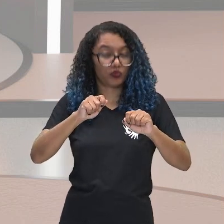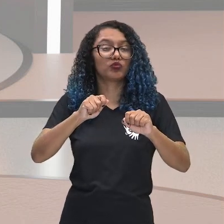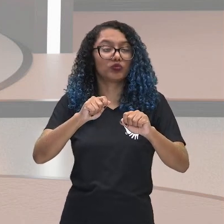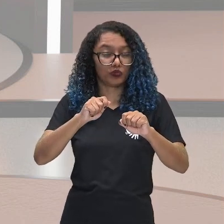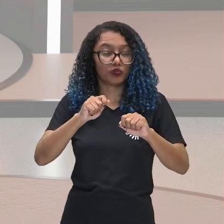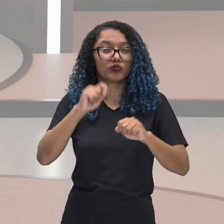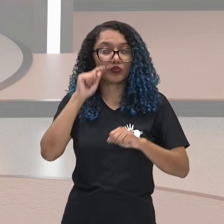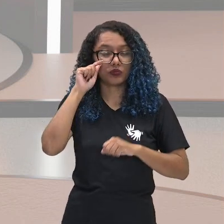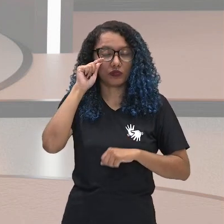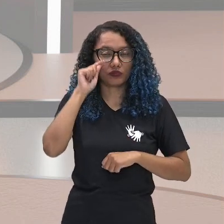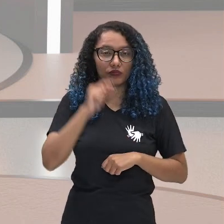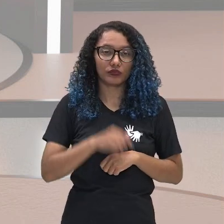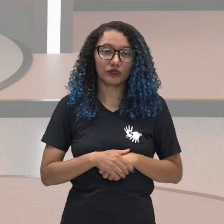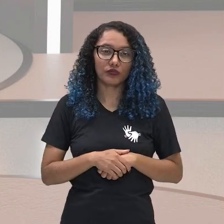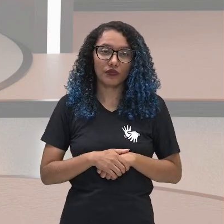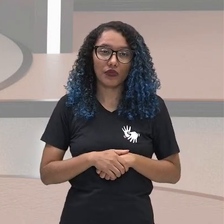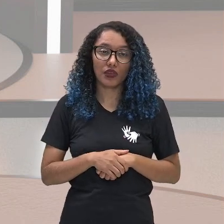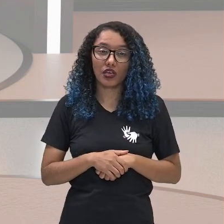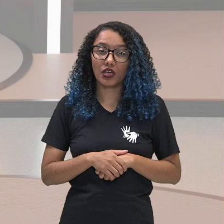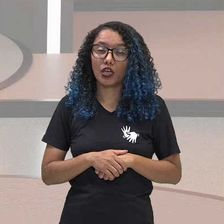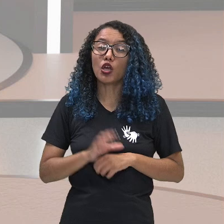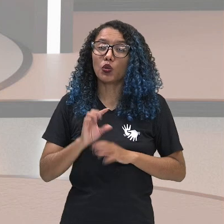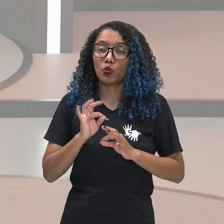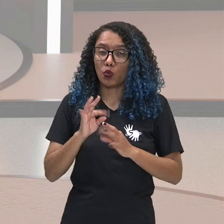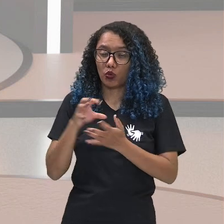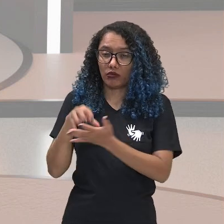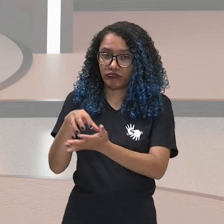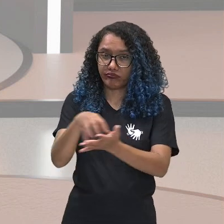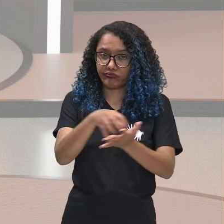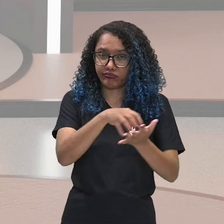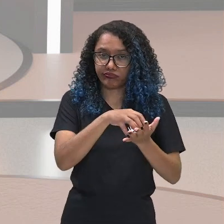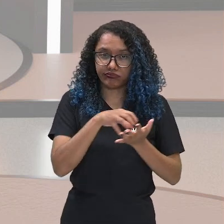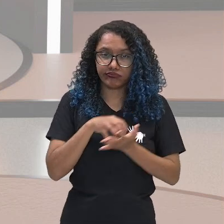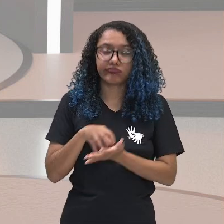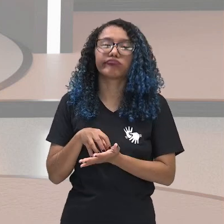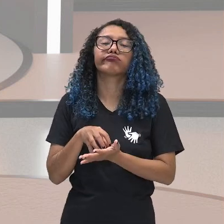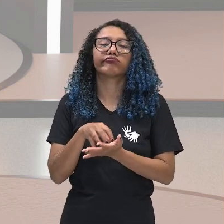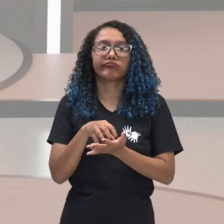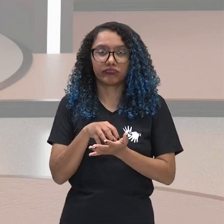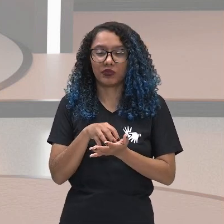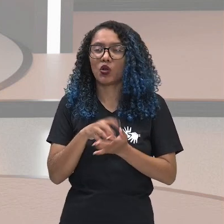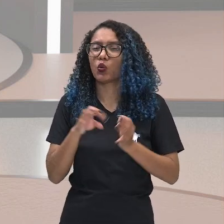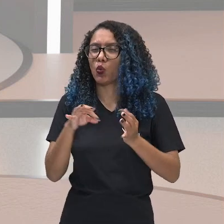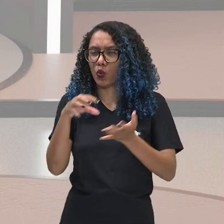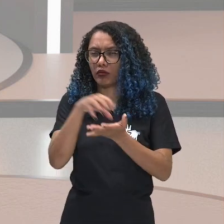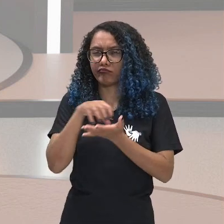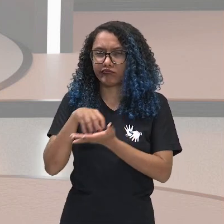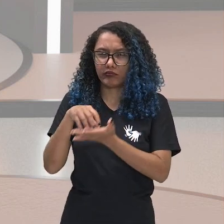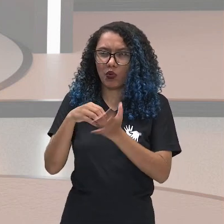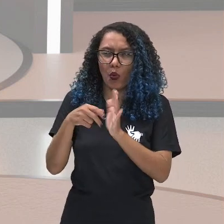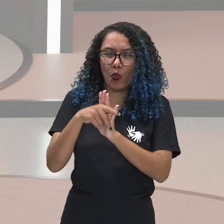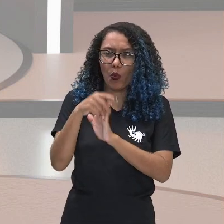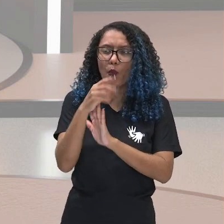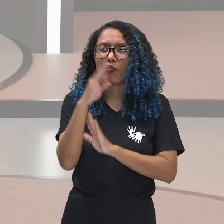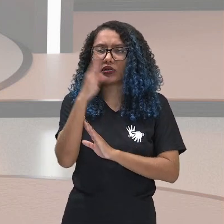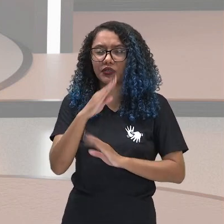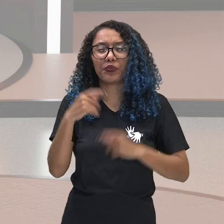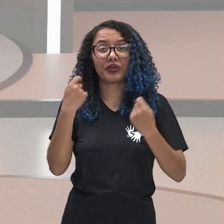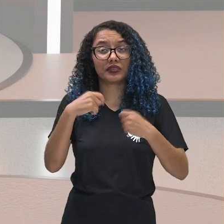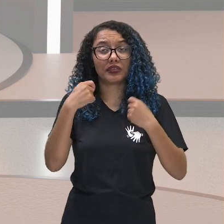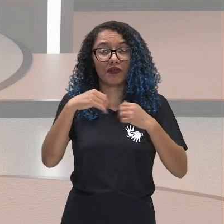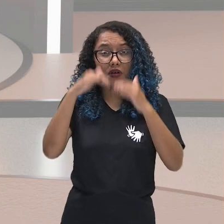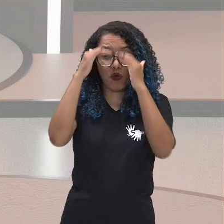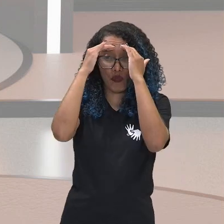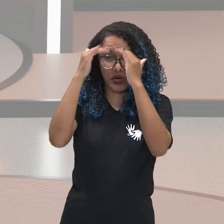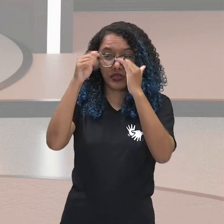para todas as instituições. De uma certa forma, todas as instituições brasileiras, elas deveriam obedecer, então, à